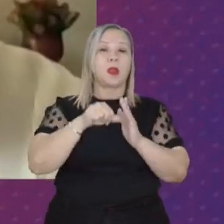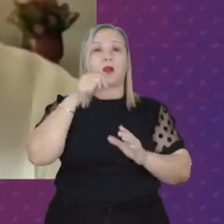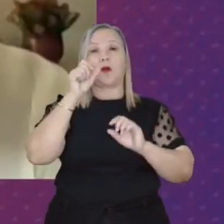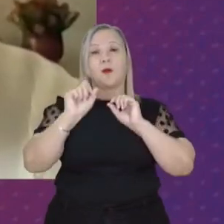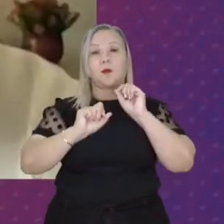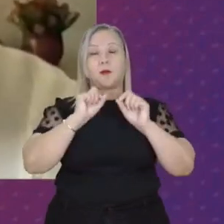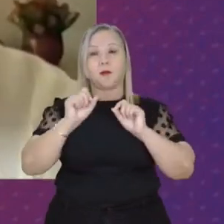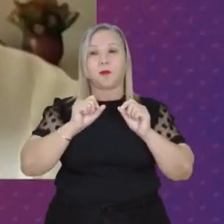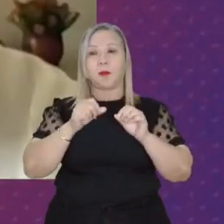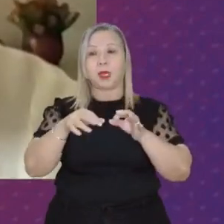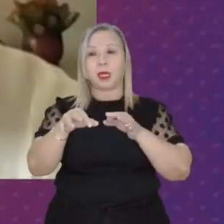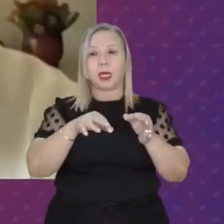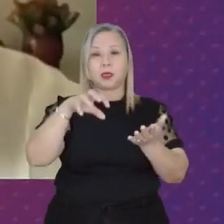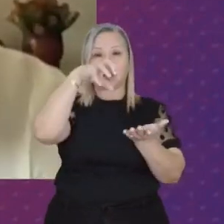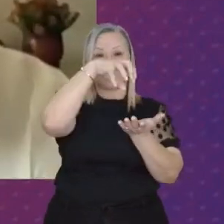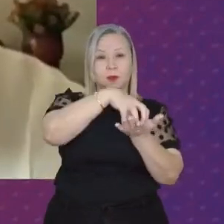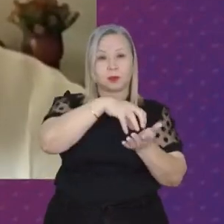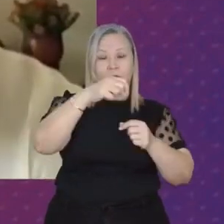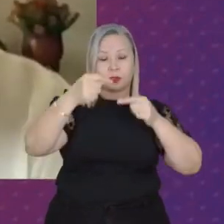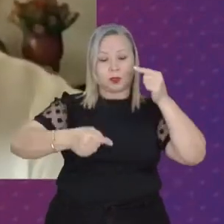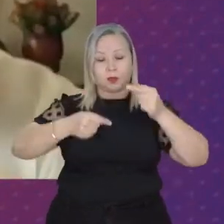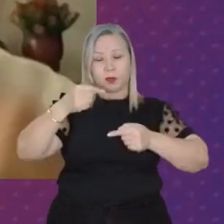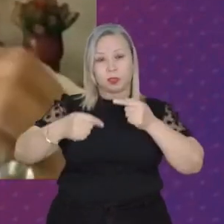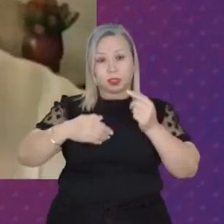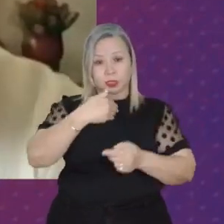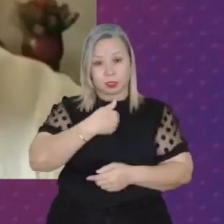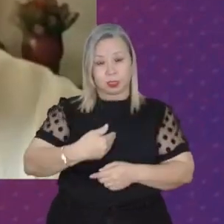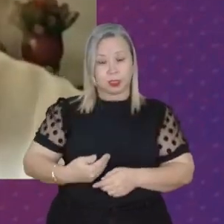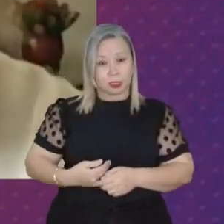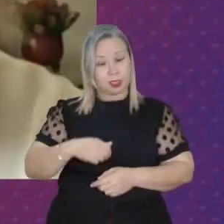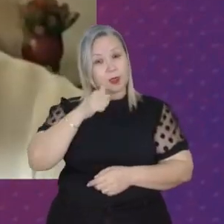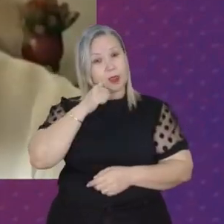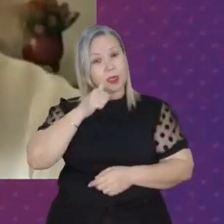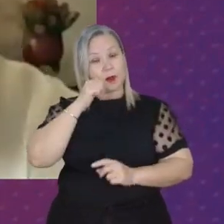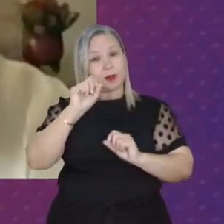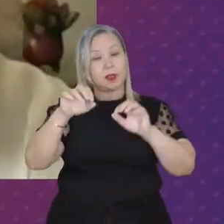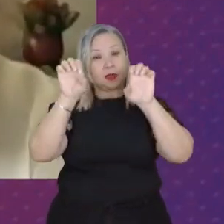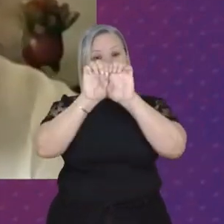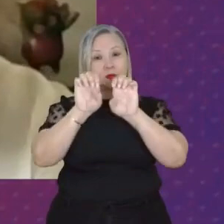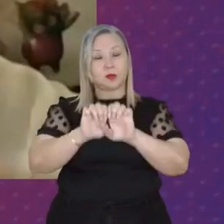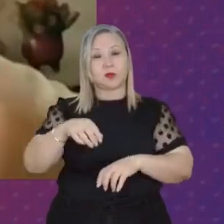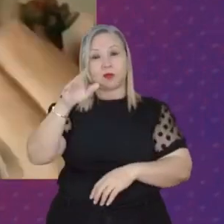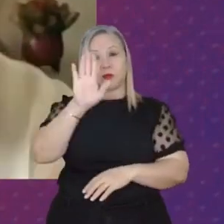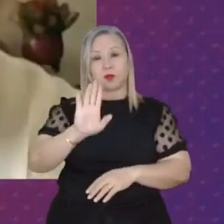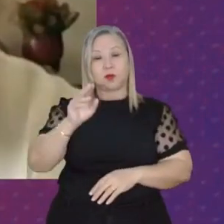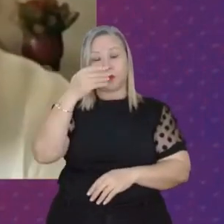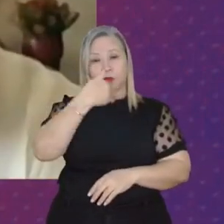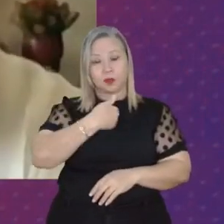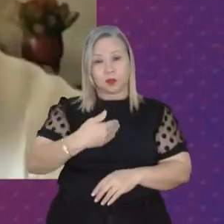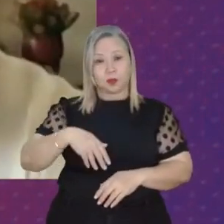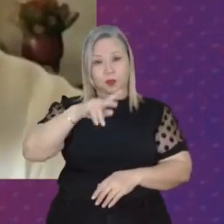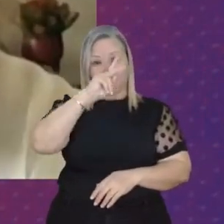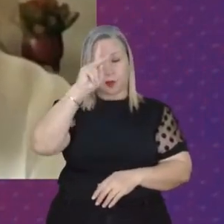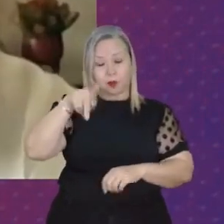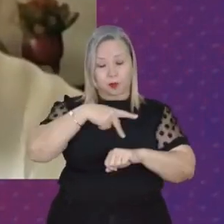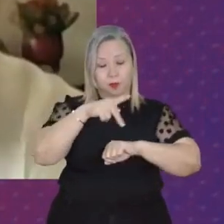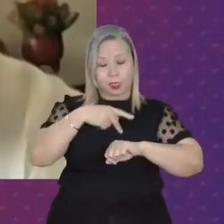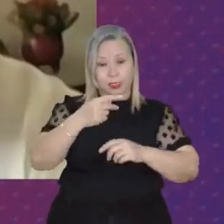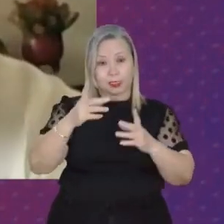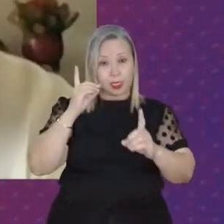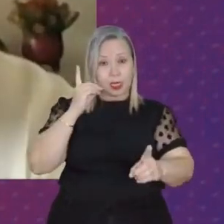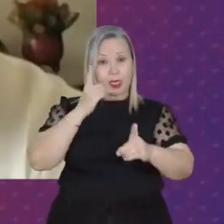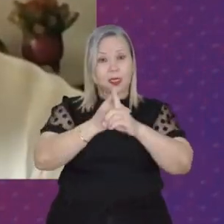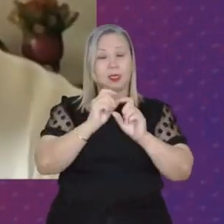primeiros organismos de políticas para as mulheres na estrutura do Estado, atendendo a uma reivindicação